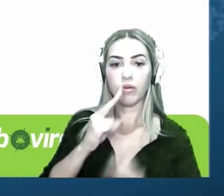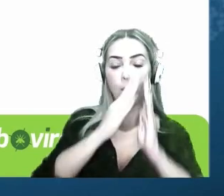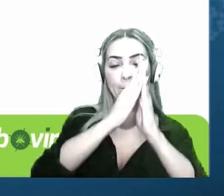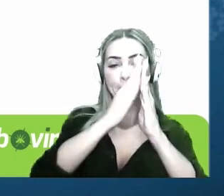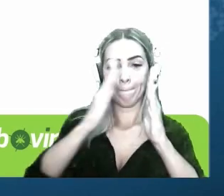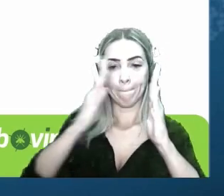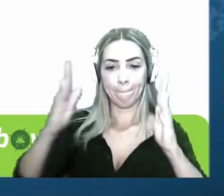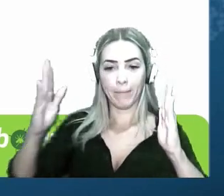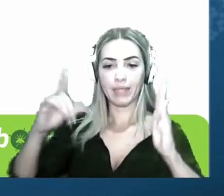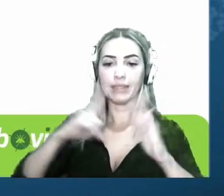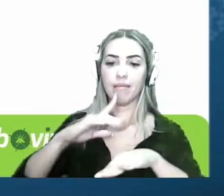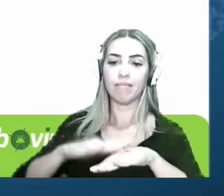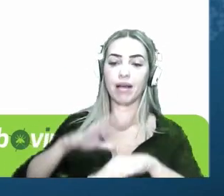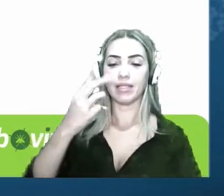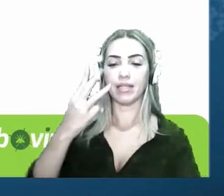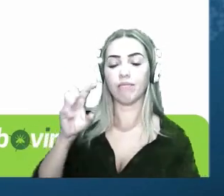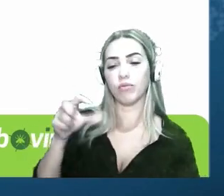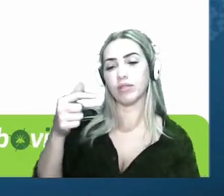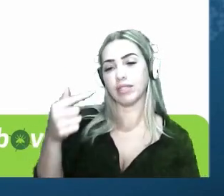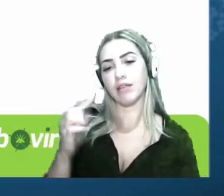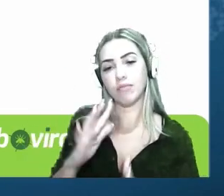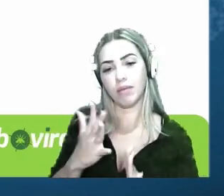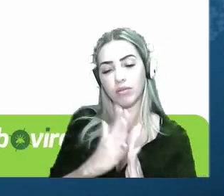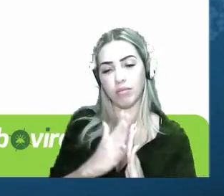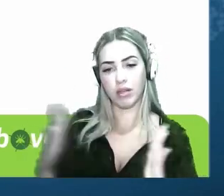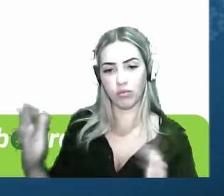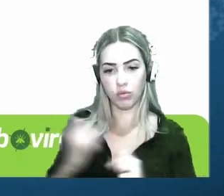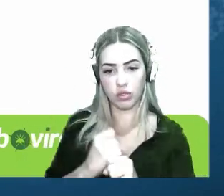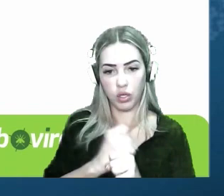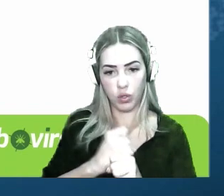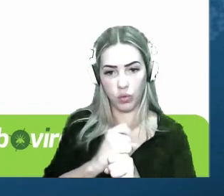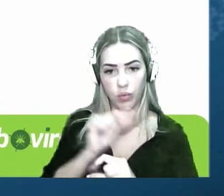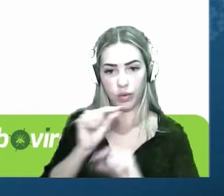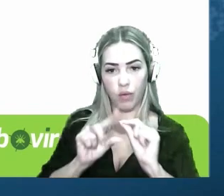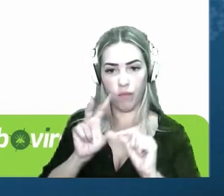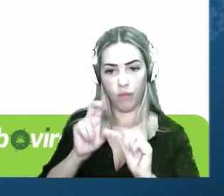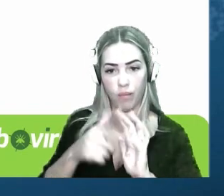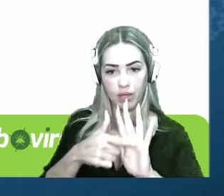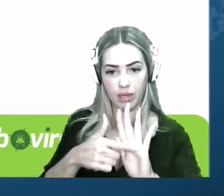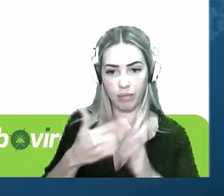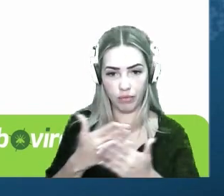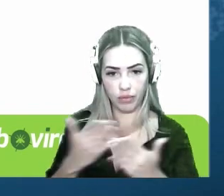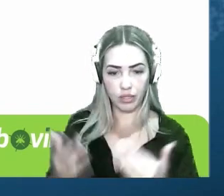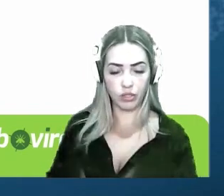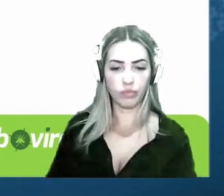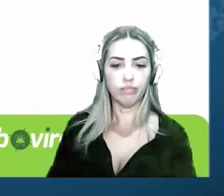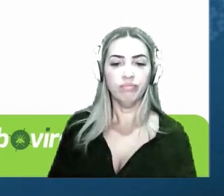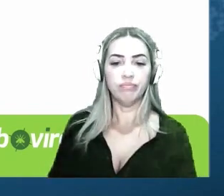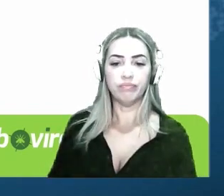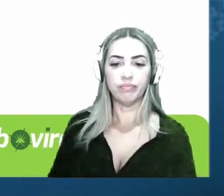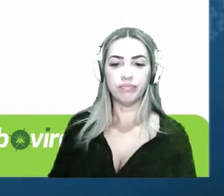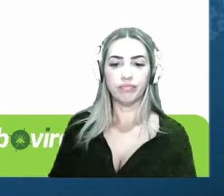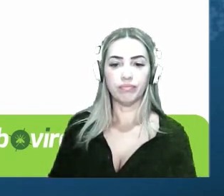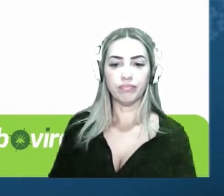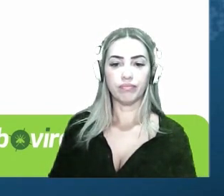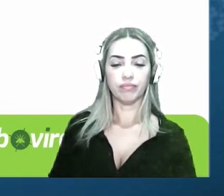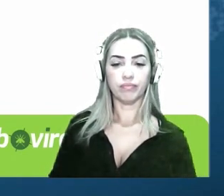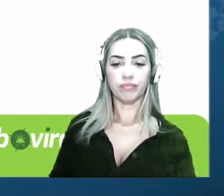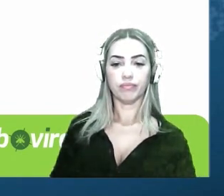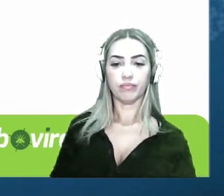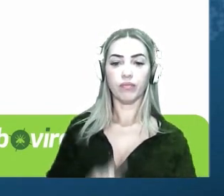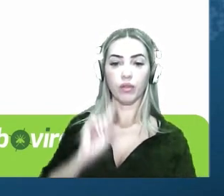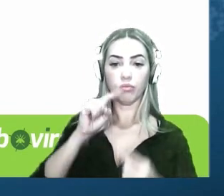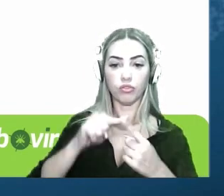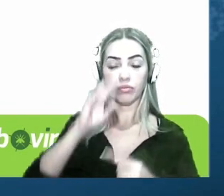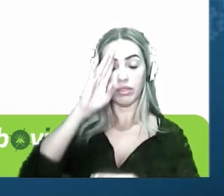média de 3,7 anos de segmento. E é o dado que eu vou apresentar para vocês. Tá bom? Então, o objetivo primário desse estudo é